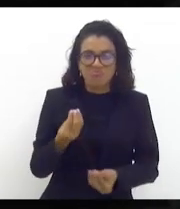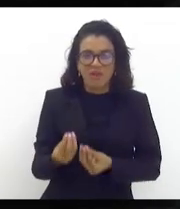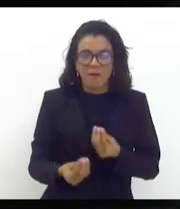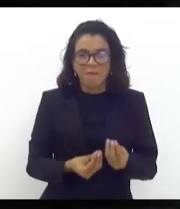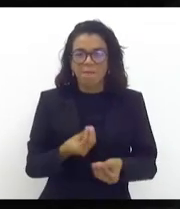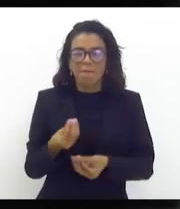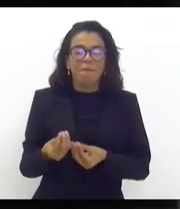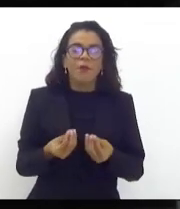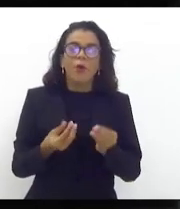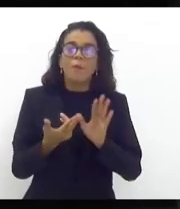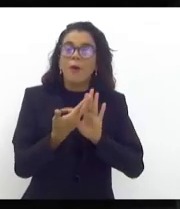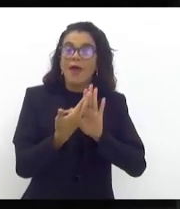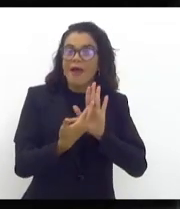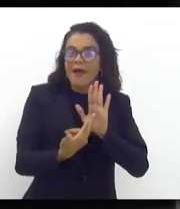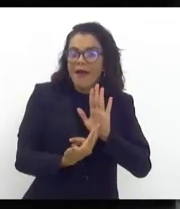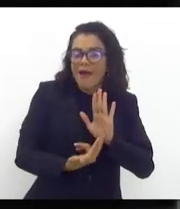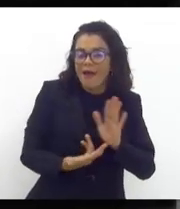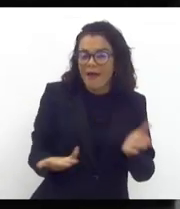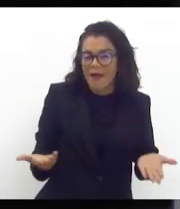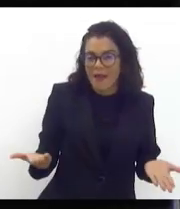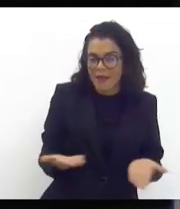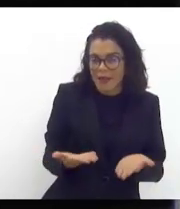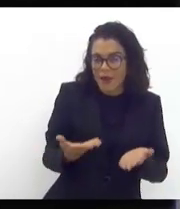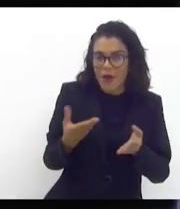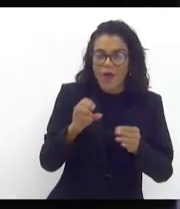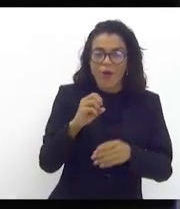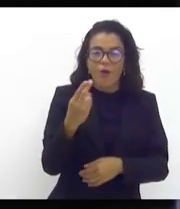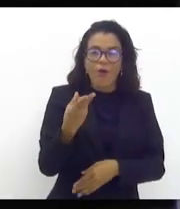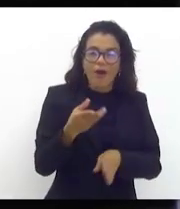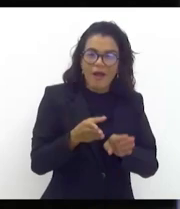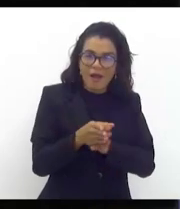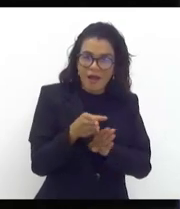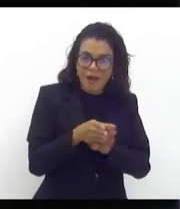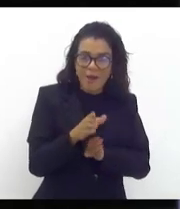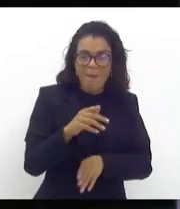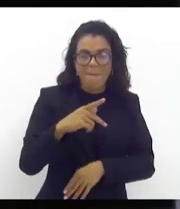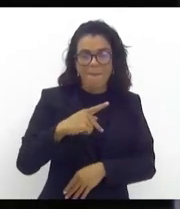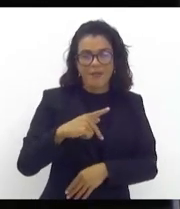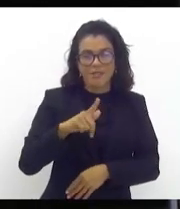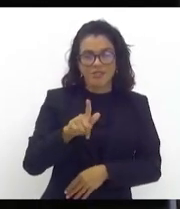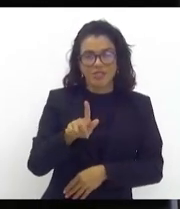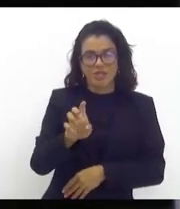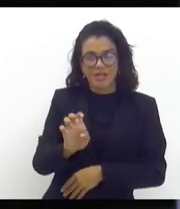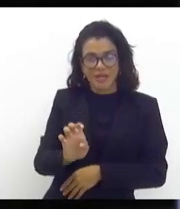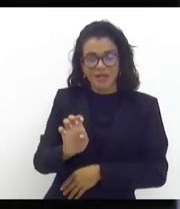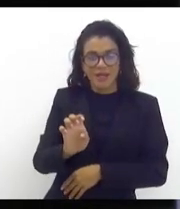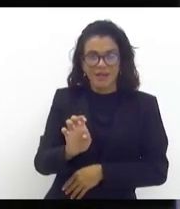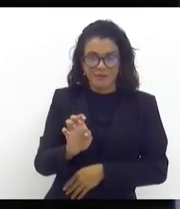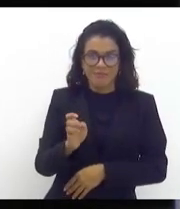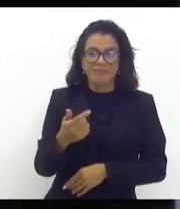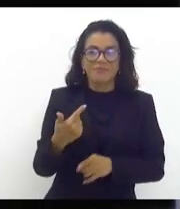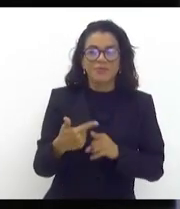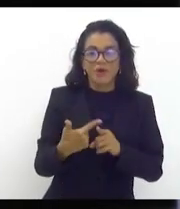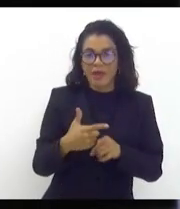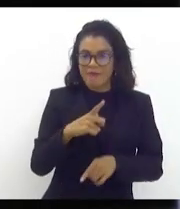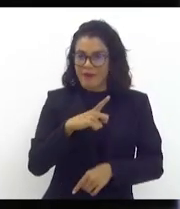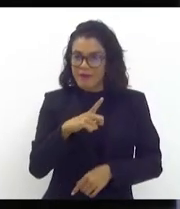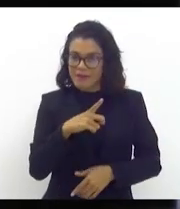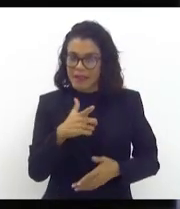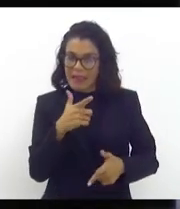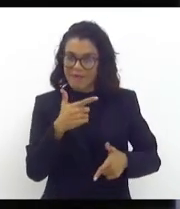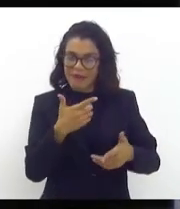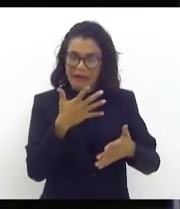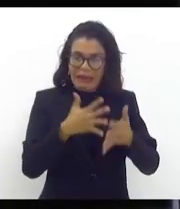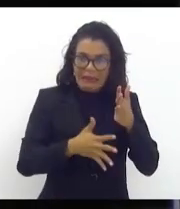a receita, né, ou pelo menos a orientação que a PGE dá? E qual será? Será que isso vai ter impacto? Será